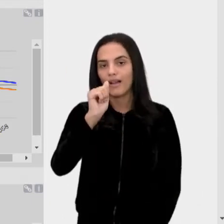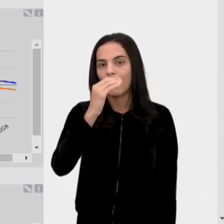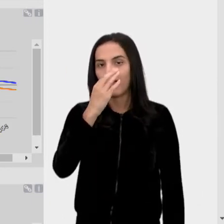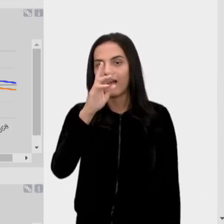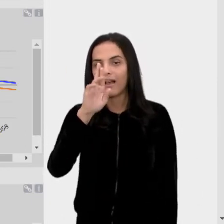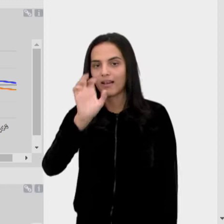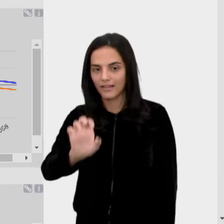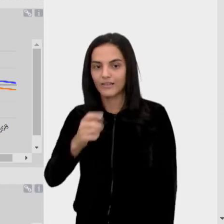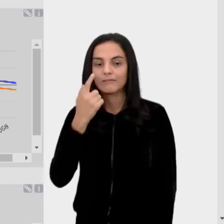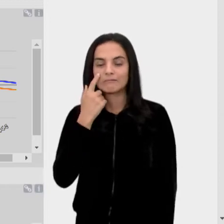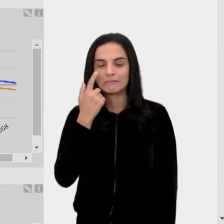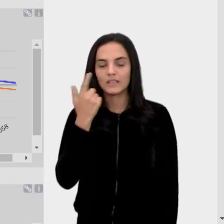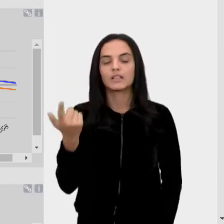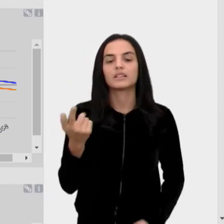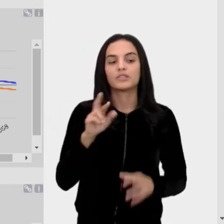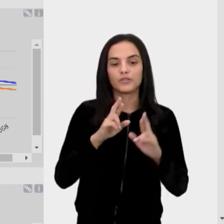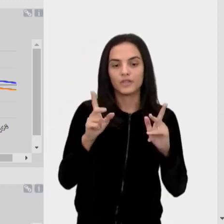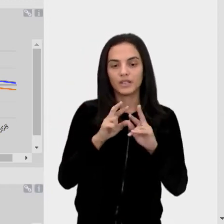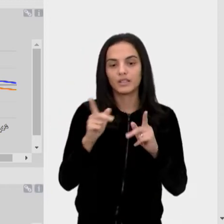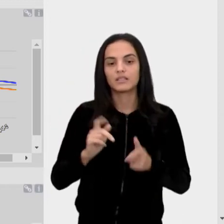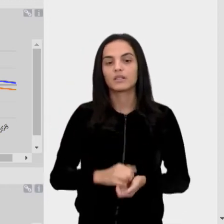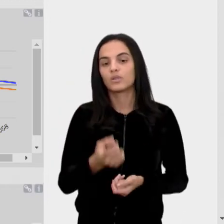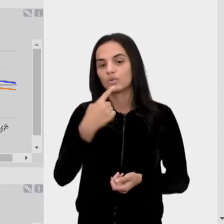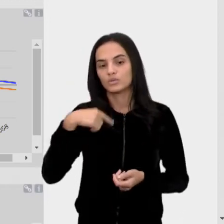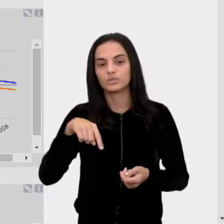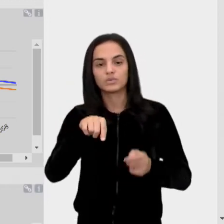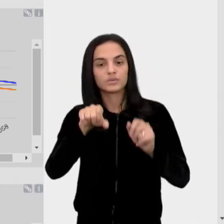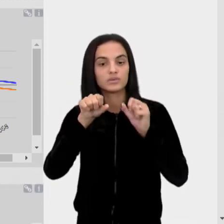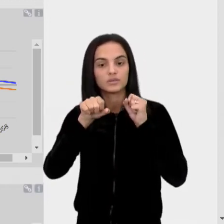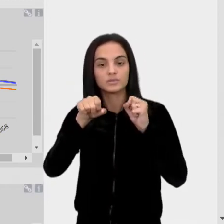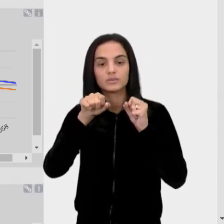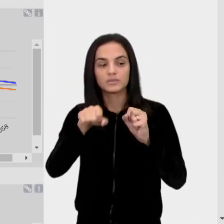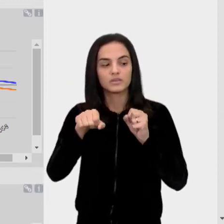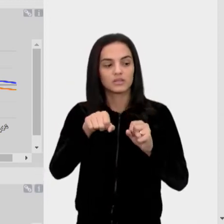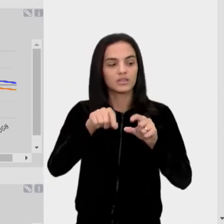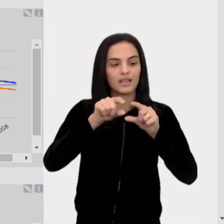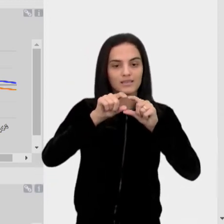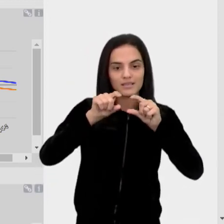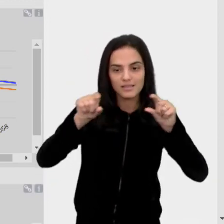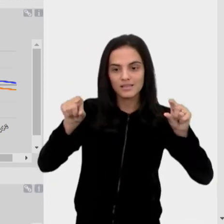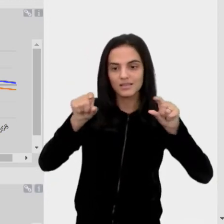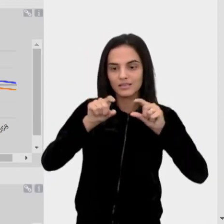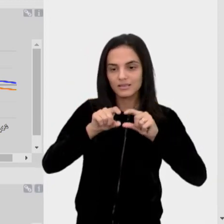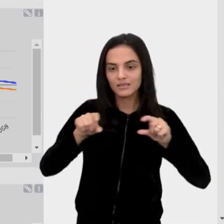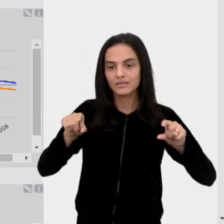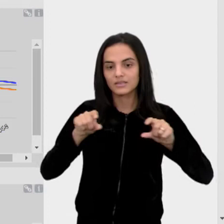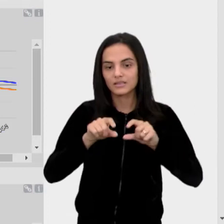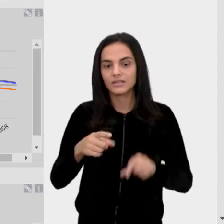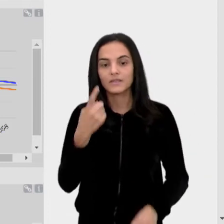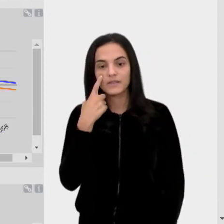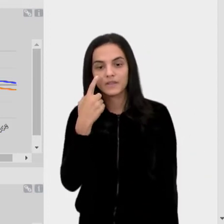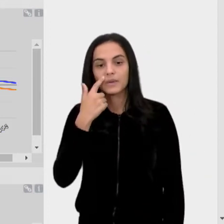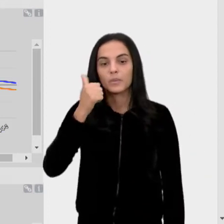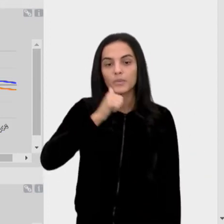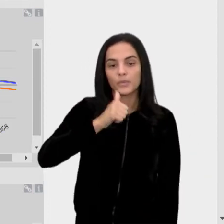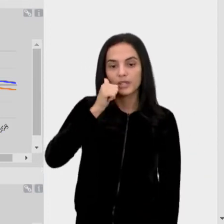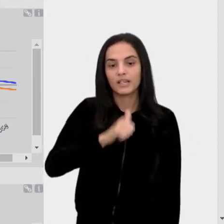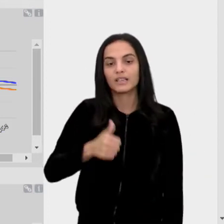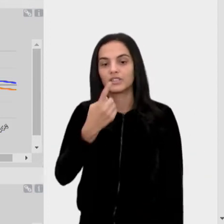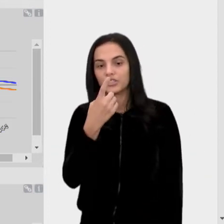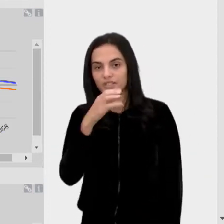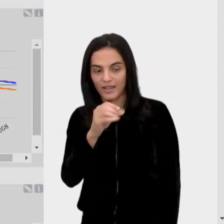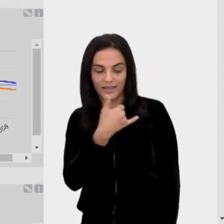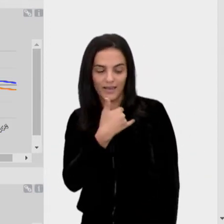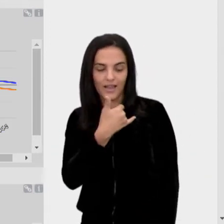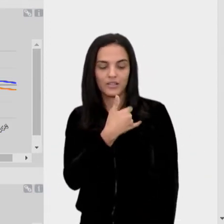de projeções, né? Então tá aqui, a gente pode, né, passar por cima, né, das linhas e ver aí, ó, mulheres de 10 a 14 anos no